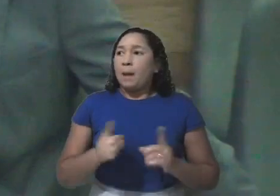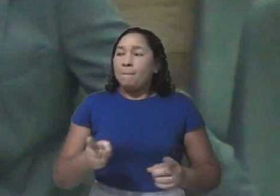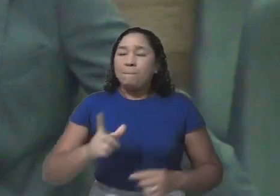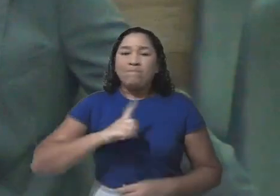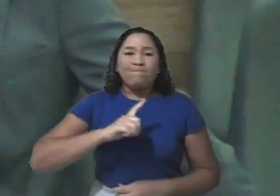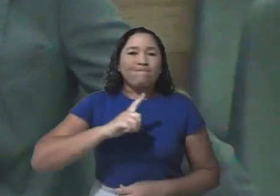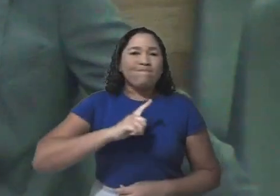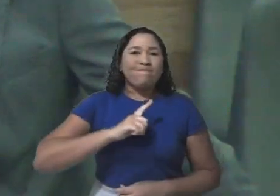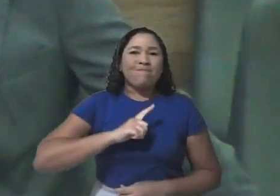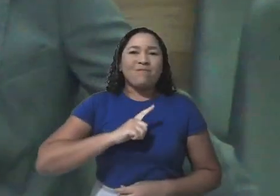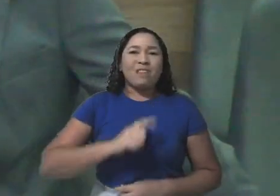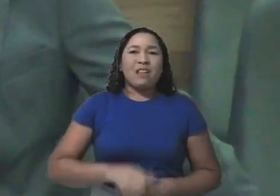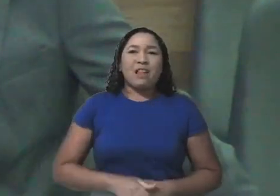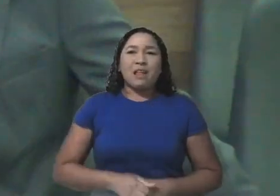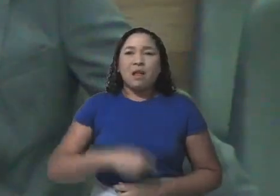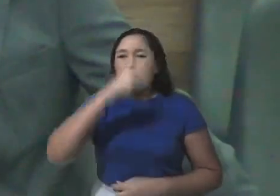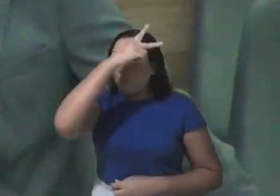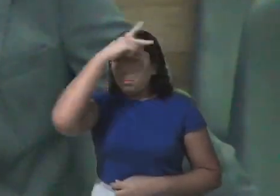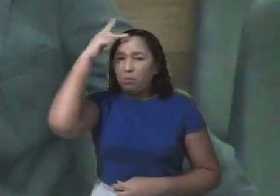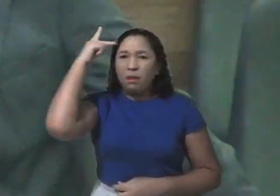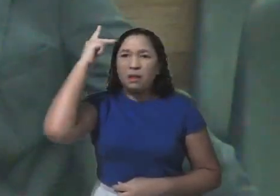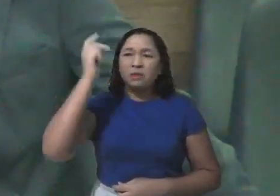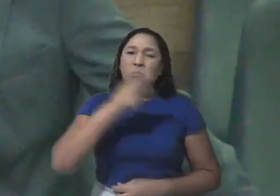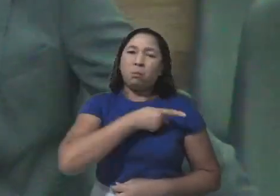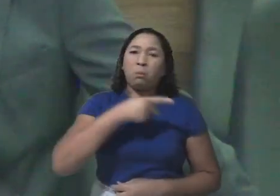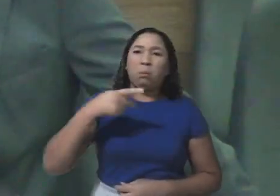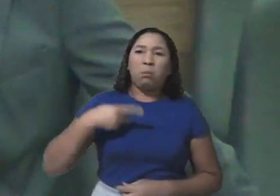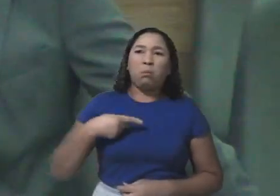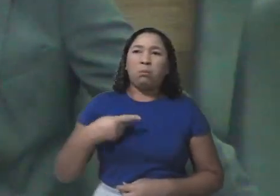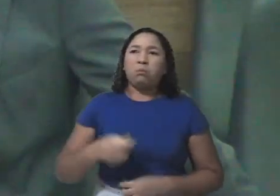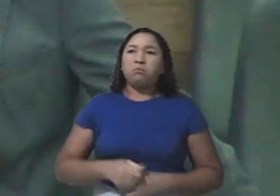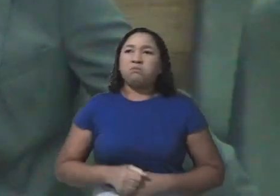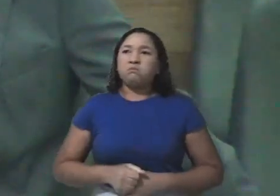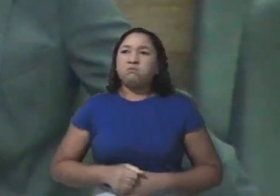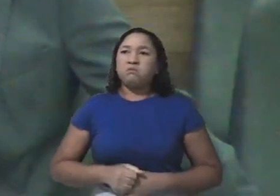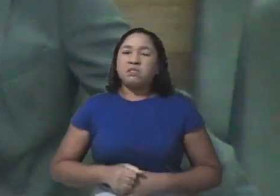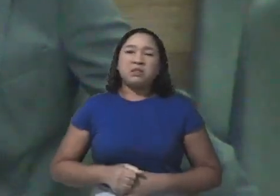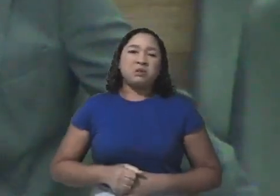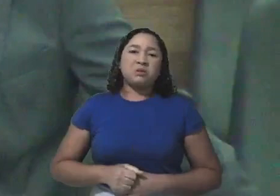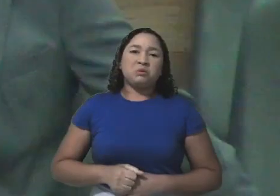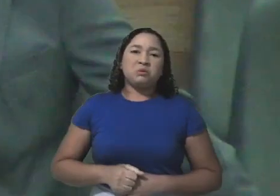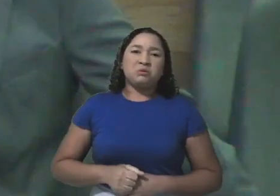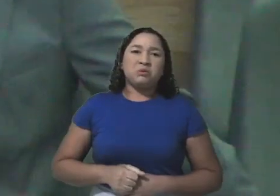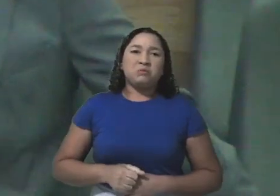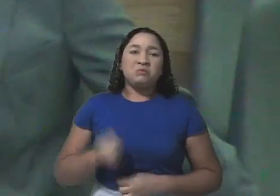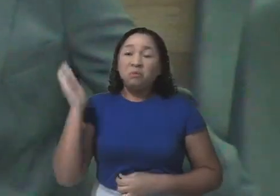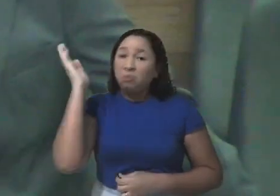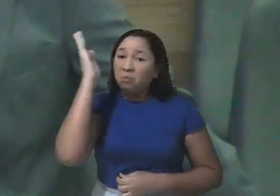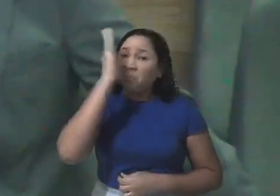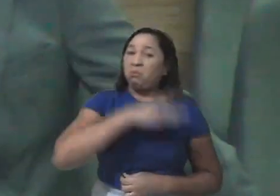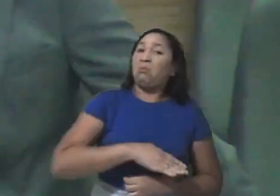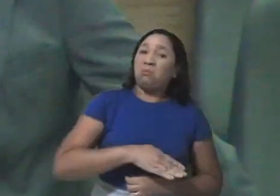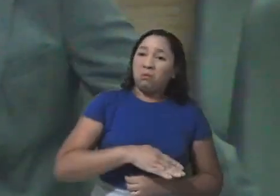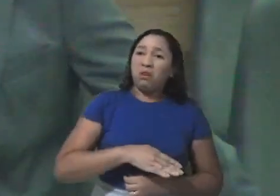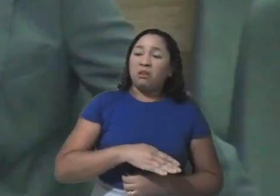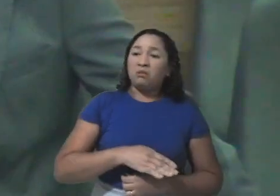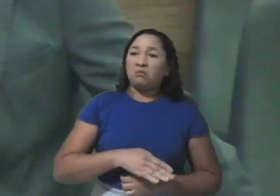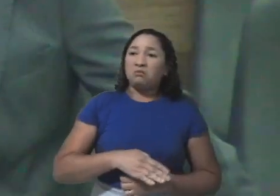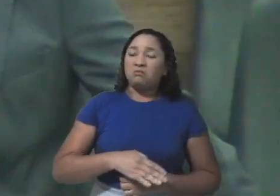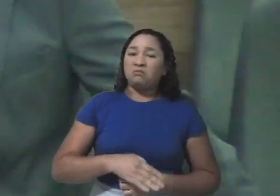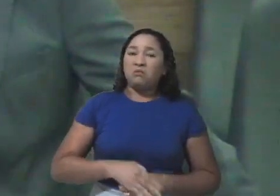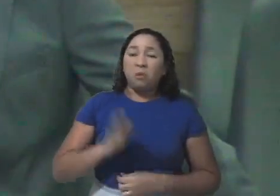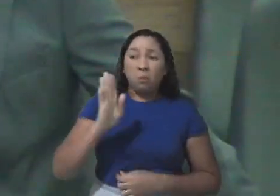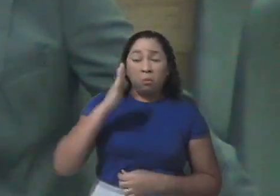a enganadores. E às vezes, por não estarmos bem fundamentados nos rudimentos, nós